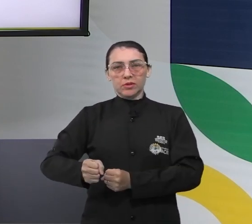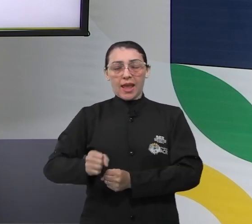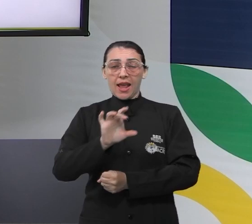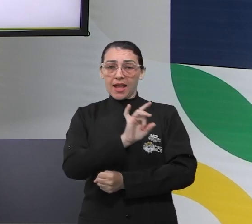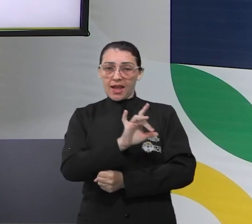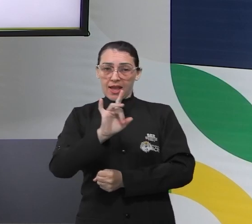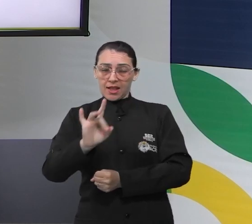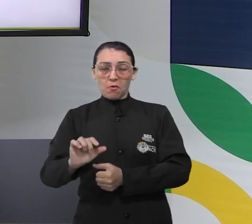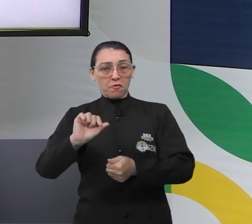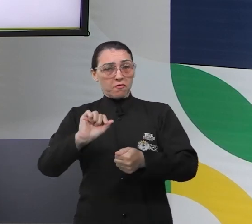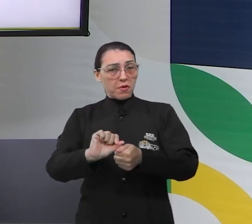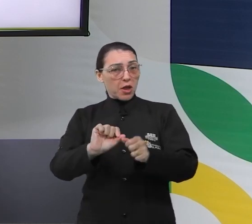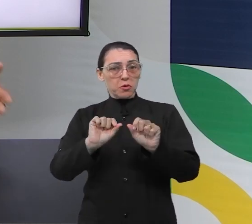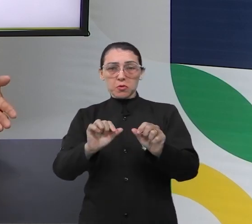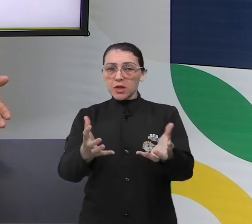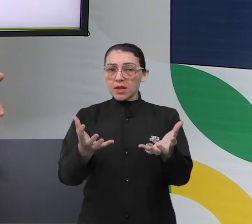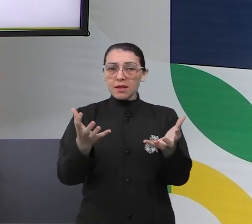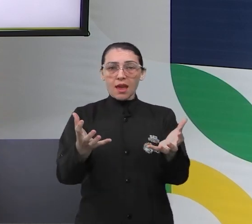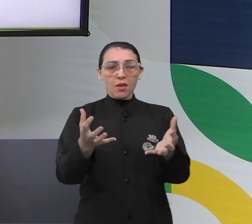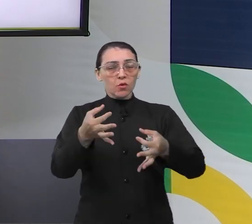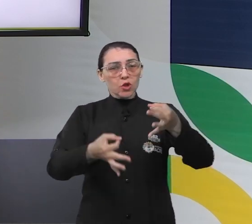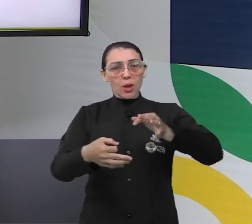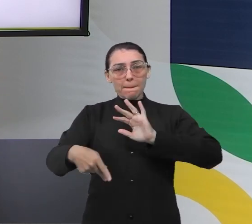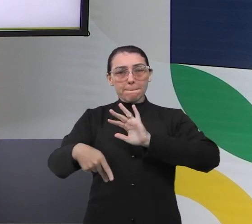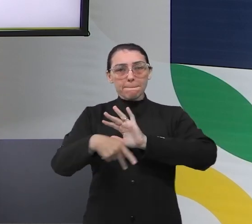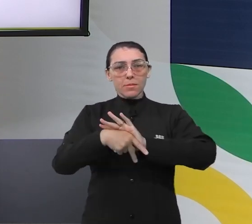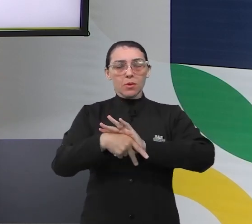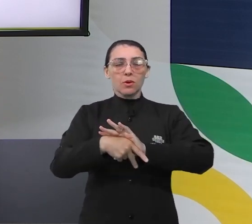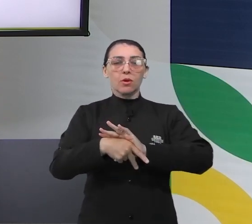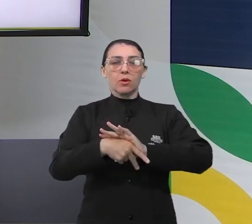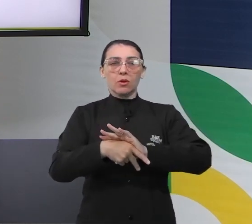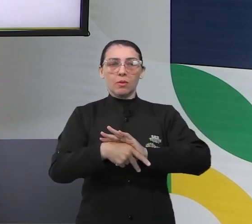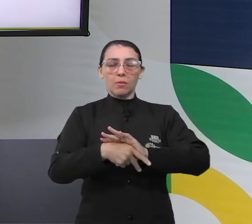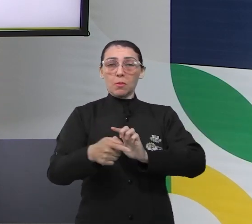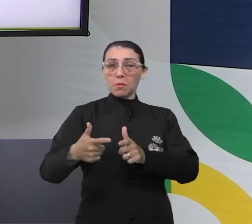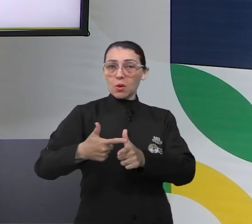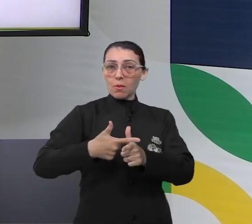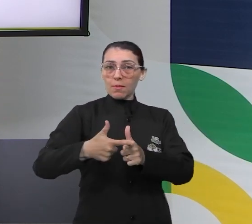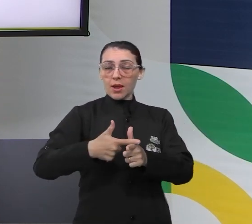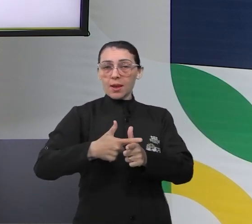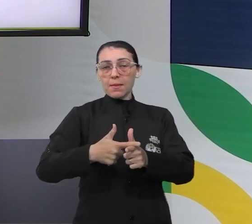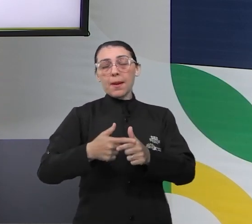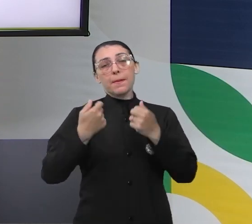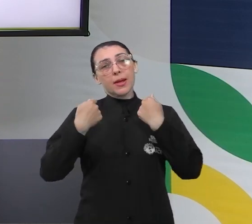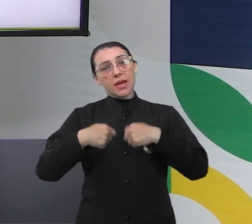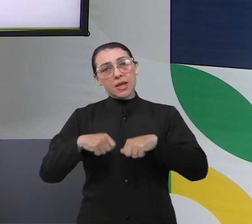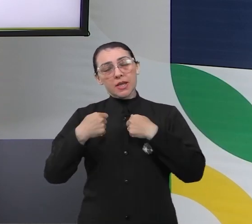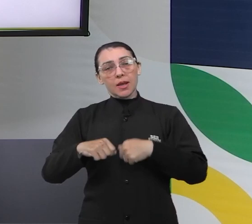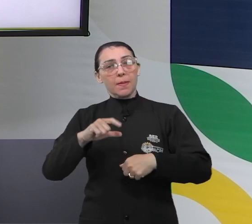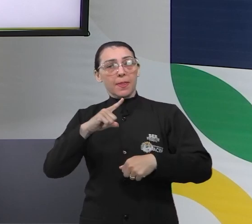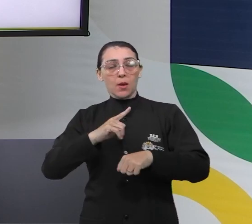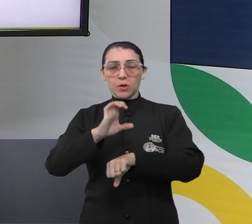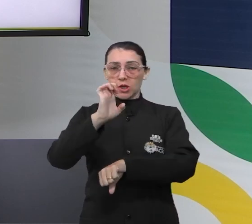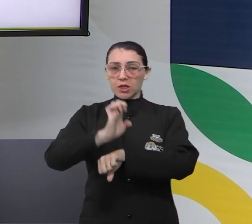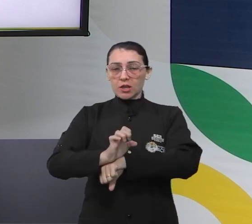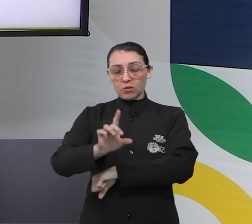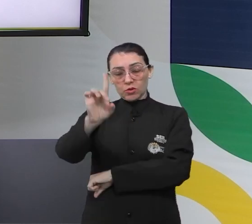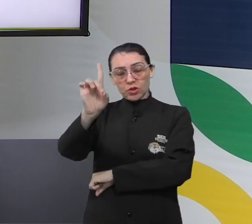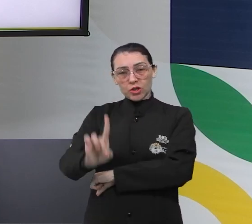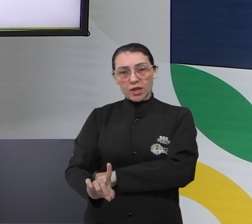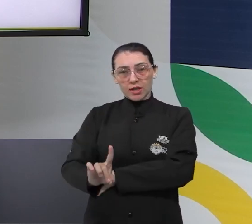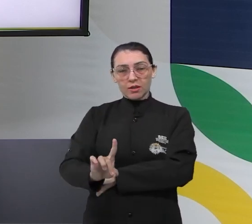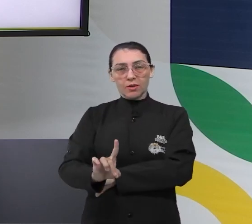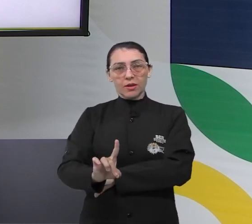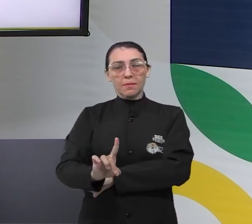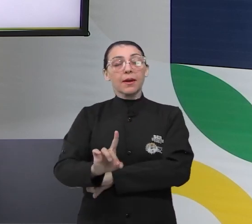cada um acaba sendo juiz da sua própria causa. Então, nós precisamos instaurar o Estado de Direito para